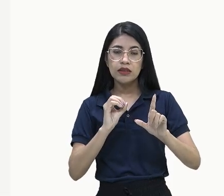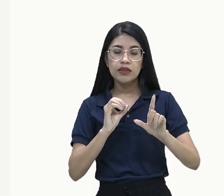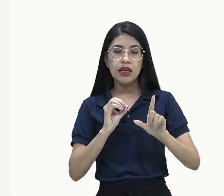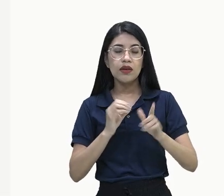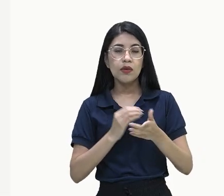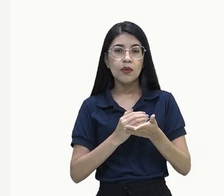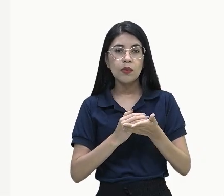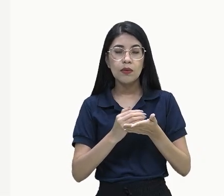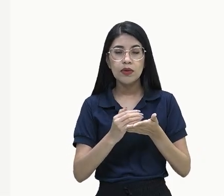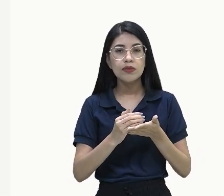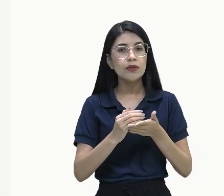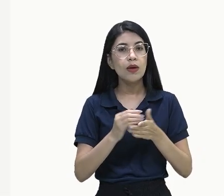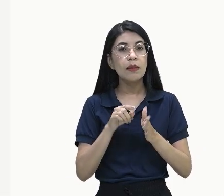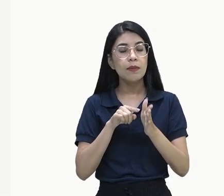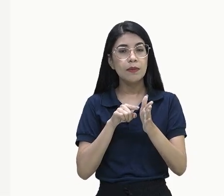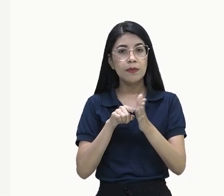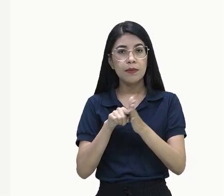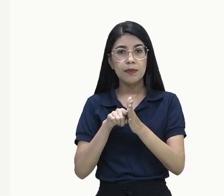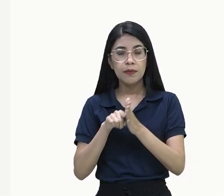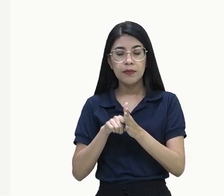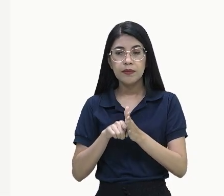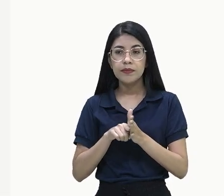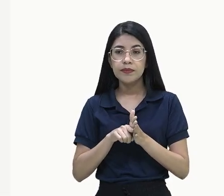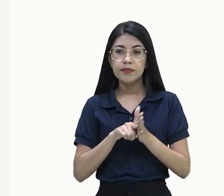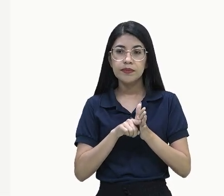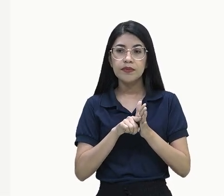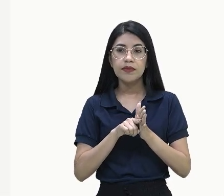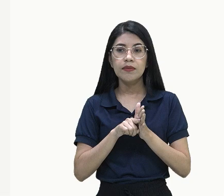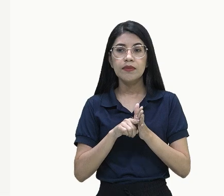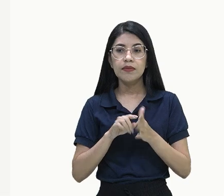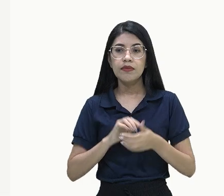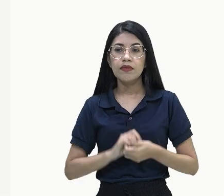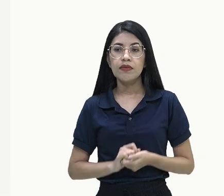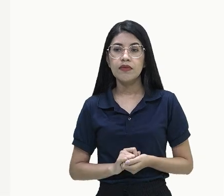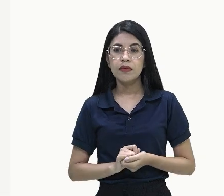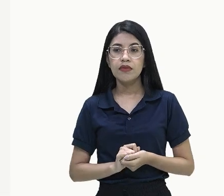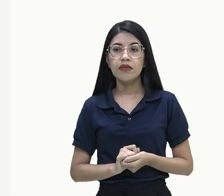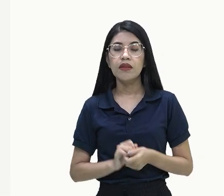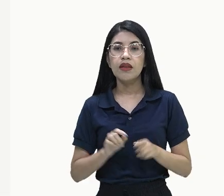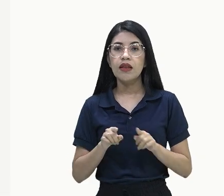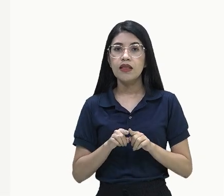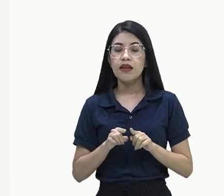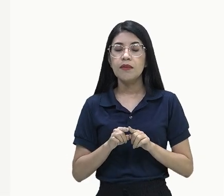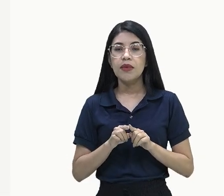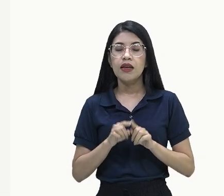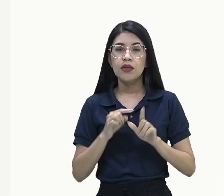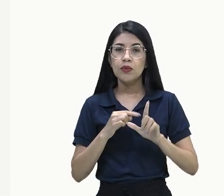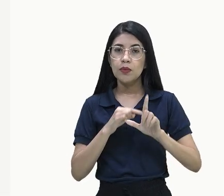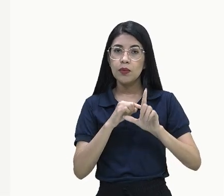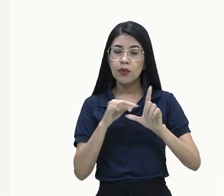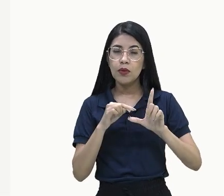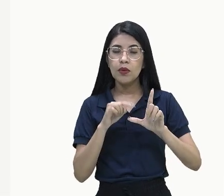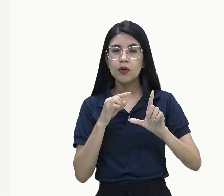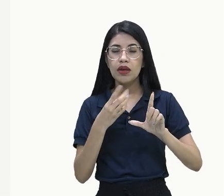inicial da nossa pesquisa, né, de observação. Então, quando for 0, nós tínhamos 40